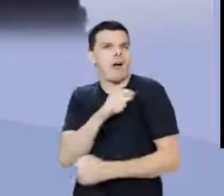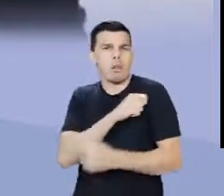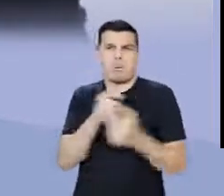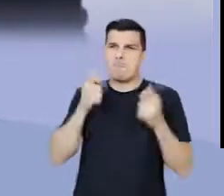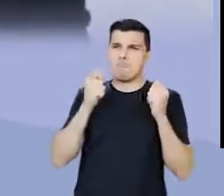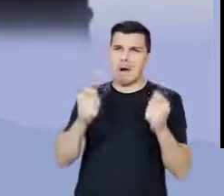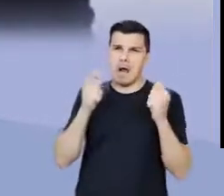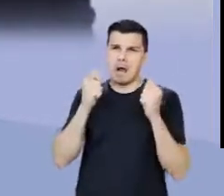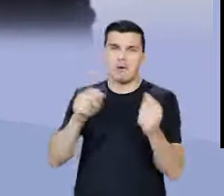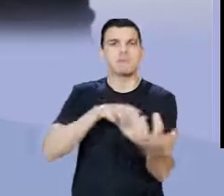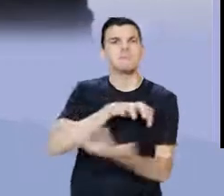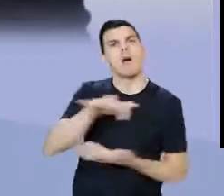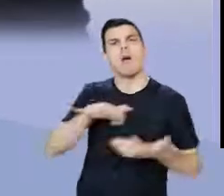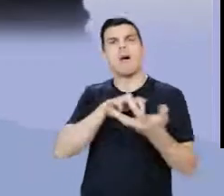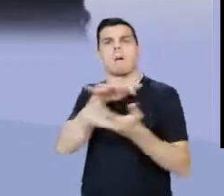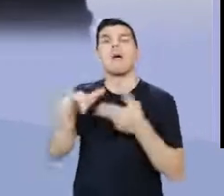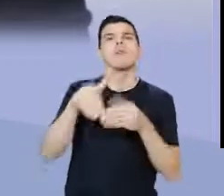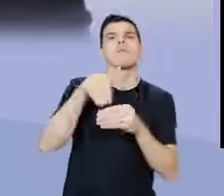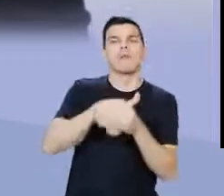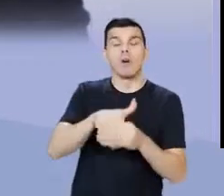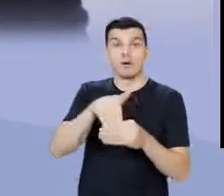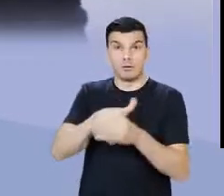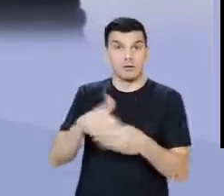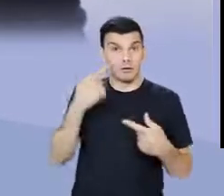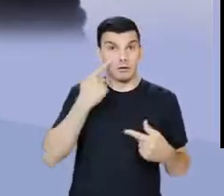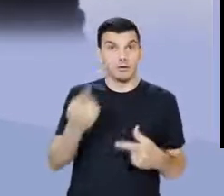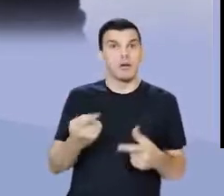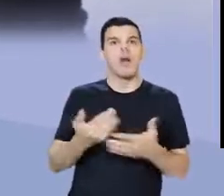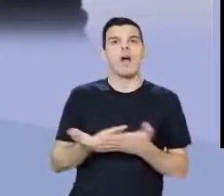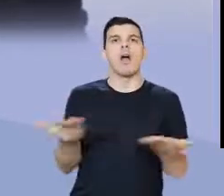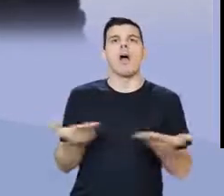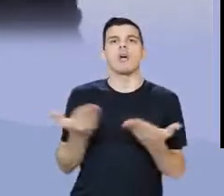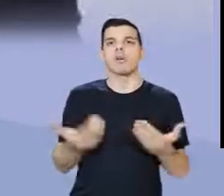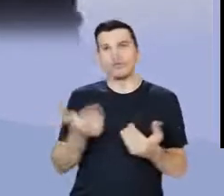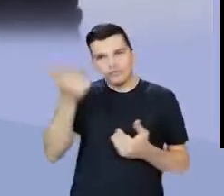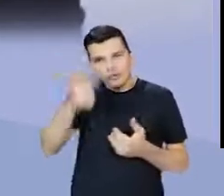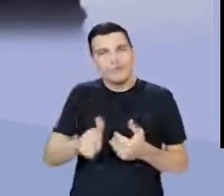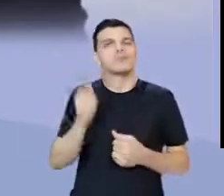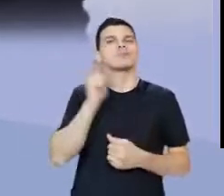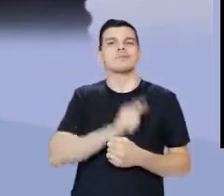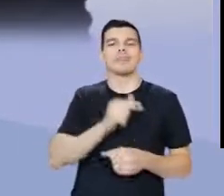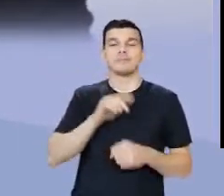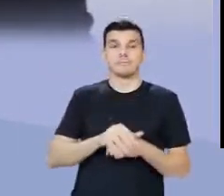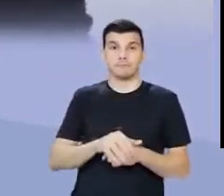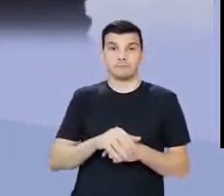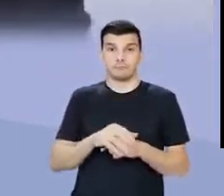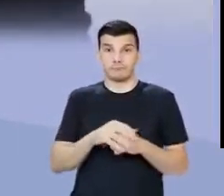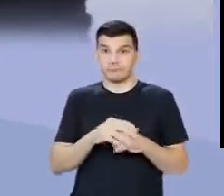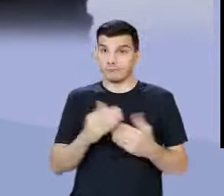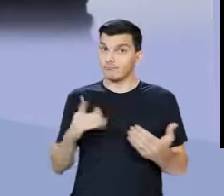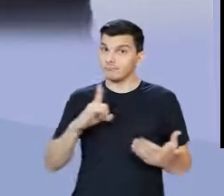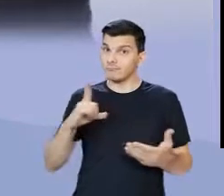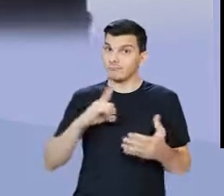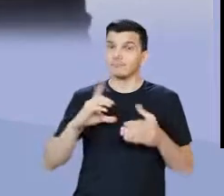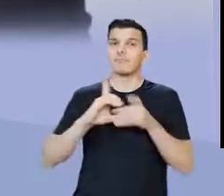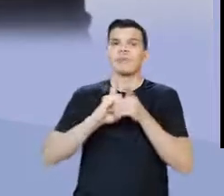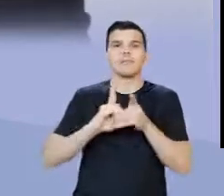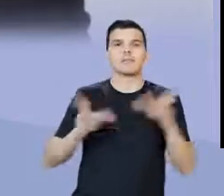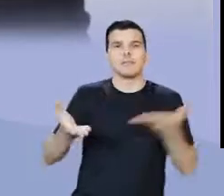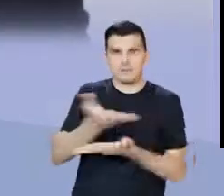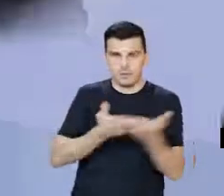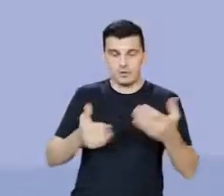tem estudante, aquela ideia de poder votar que foi tirada durante o regime militar, agora ela volta. A briga que você tem pelo